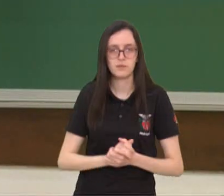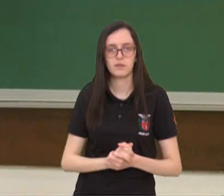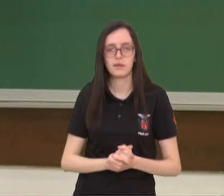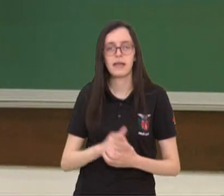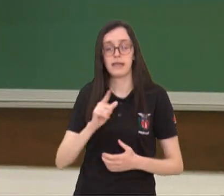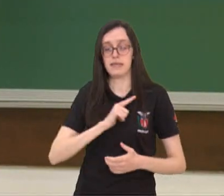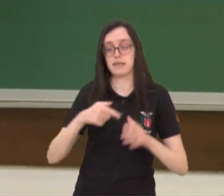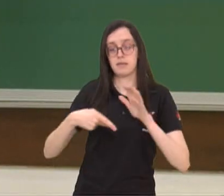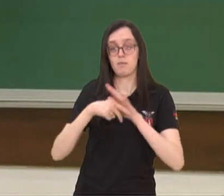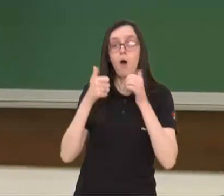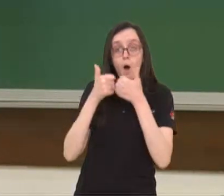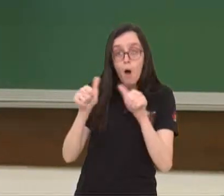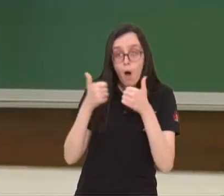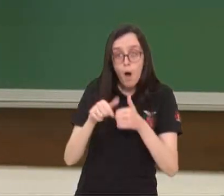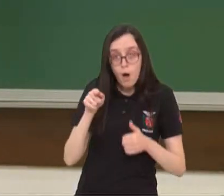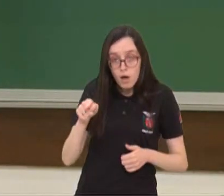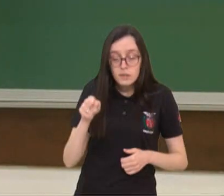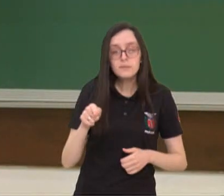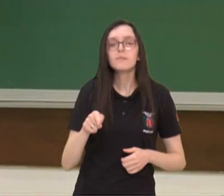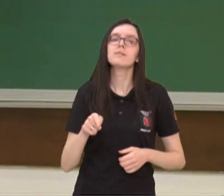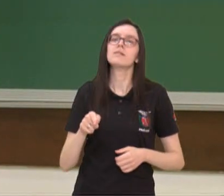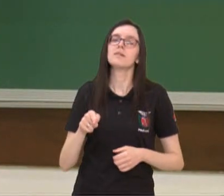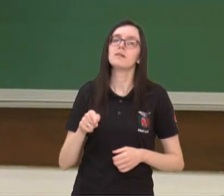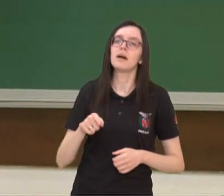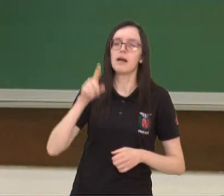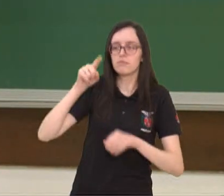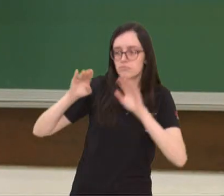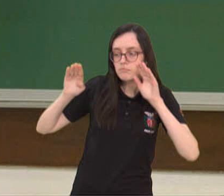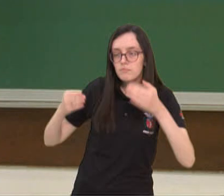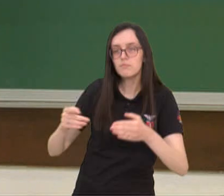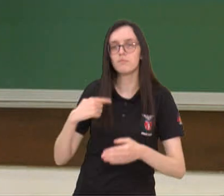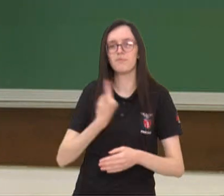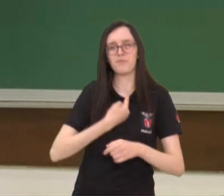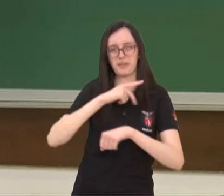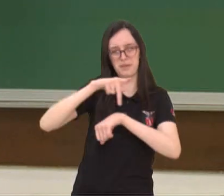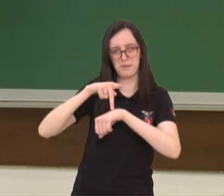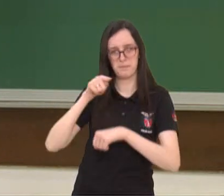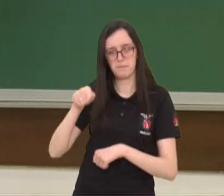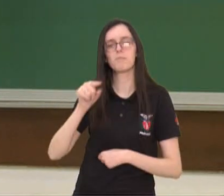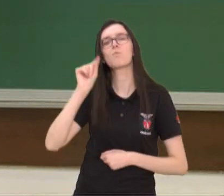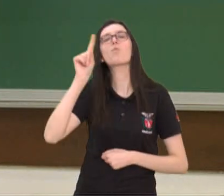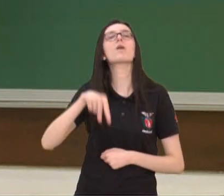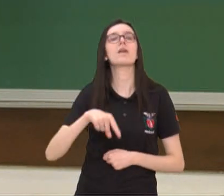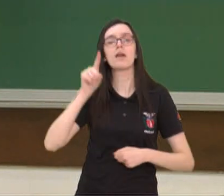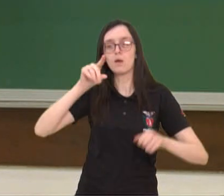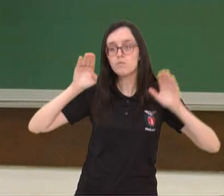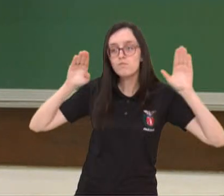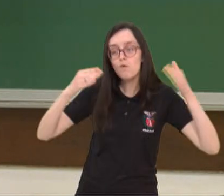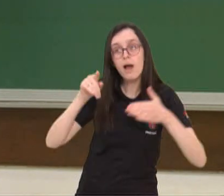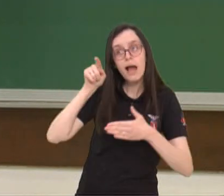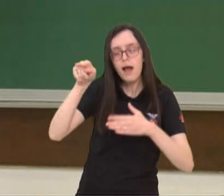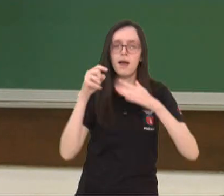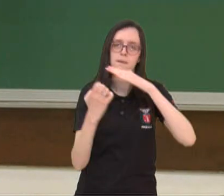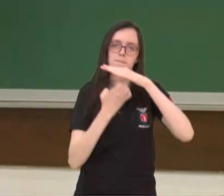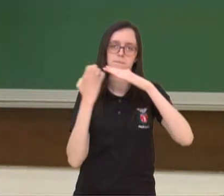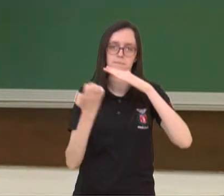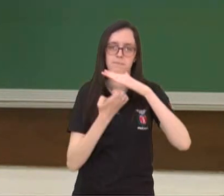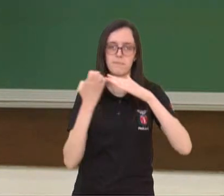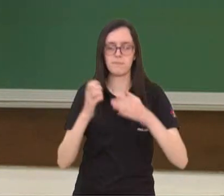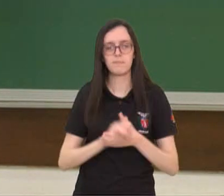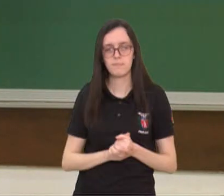linhas específicas de ônibus, especialmente aqui no nosso país, que é para aquela empresa. Então, aqui